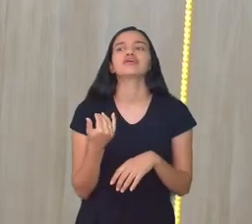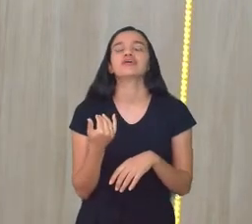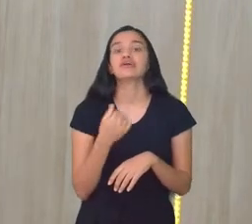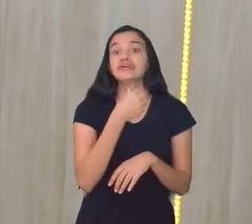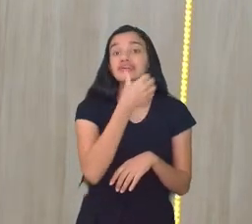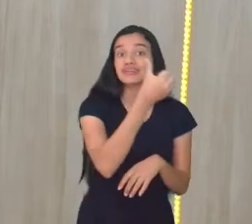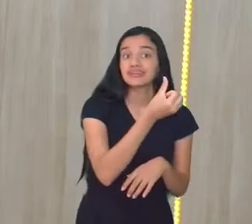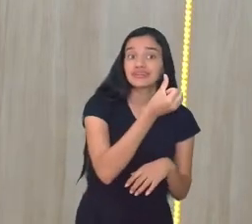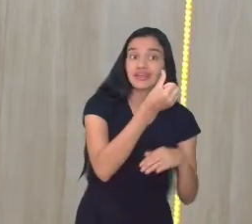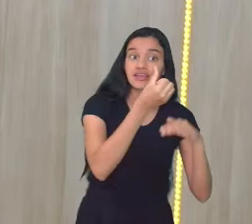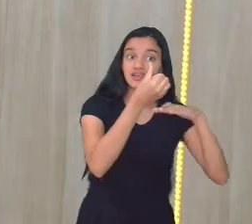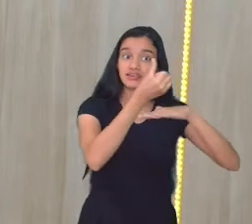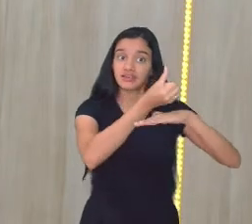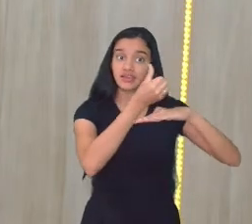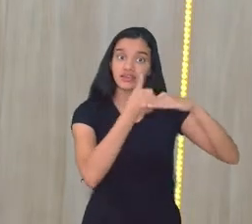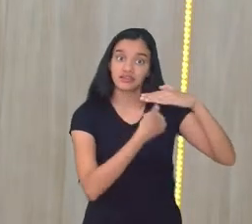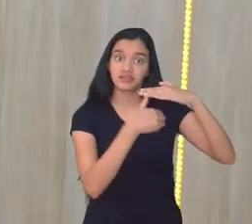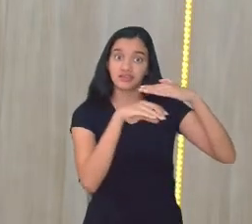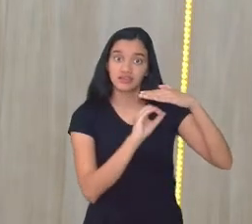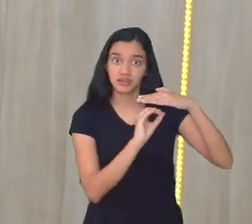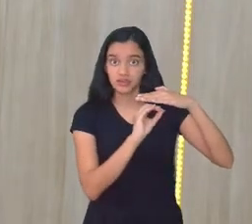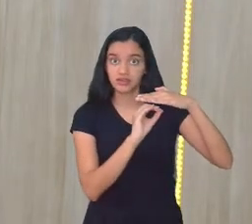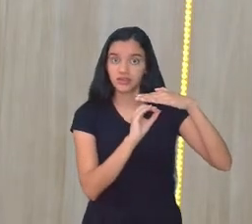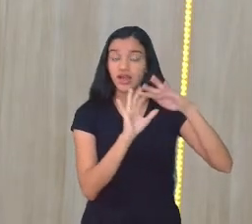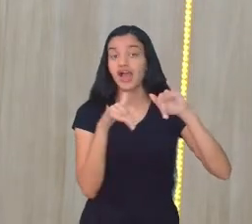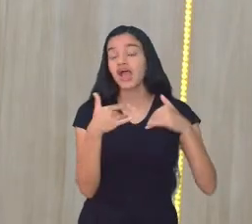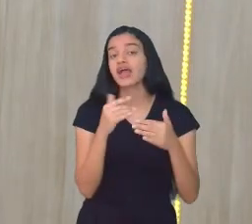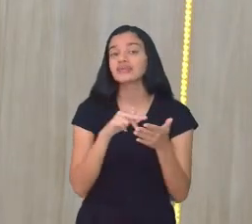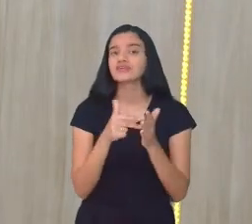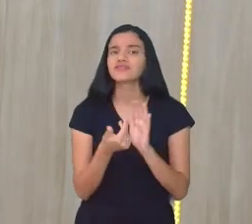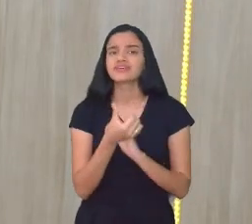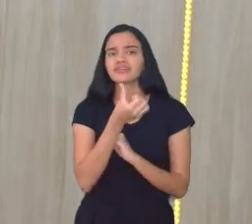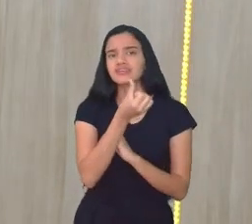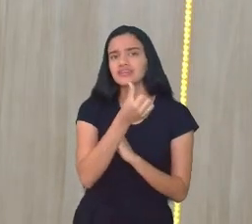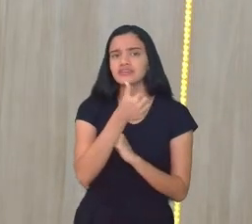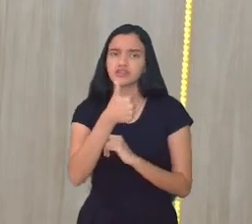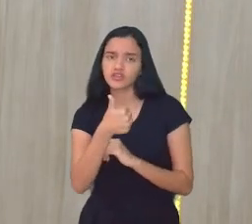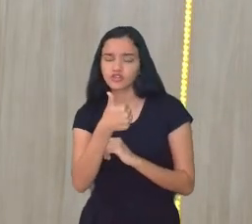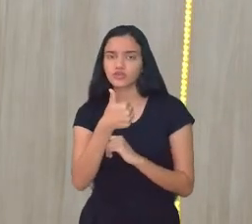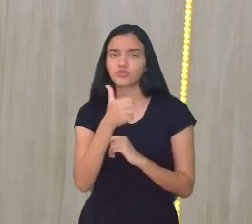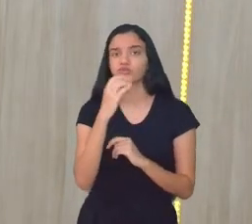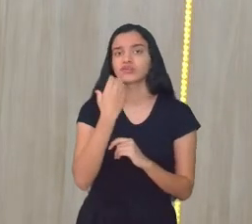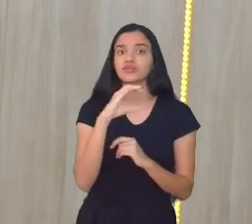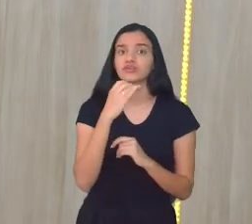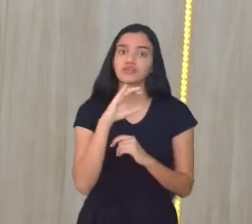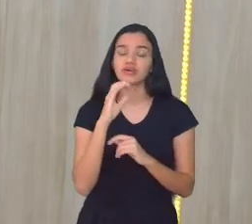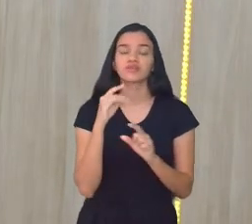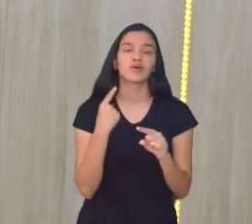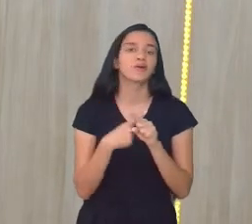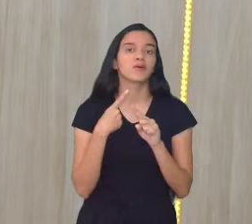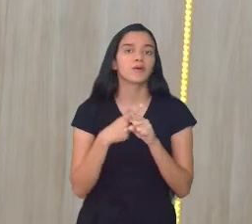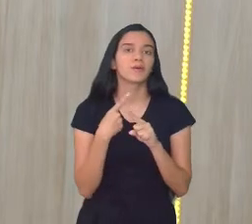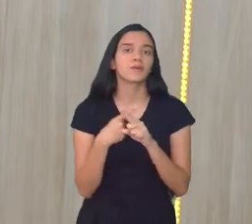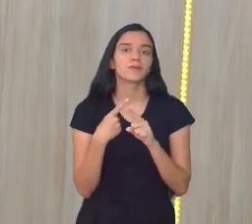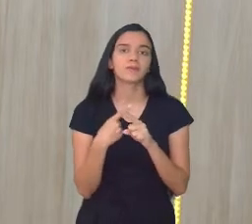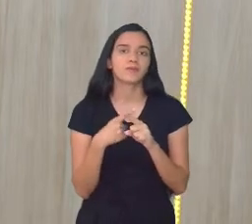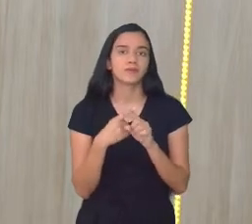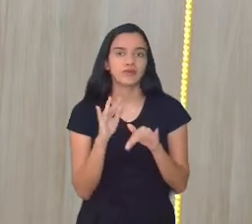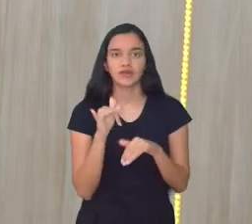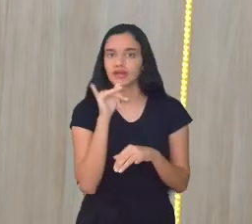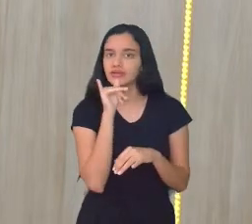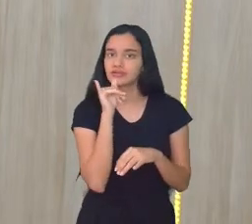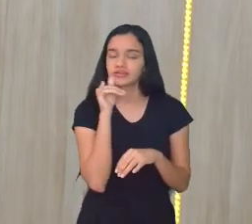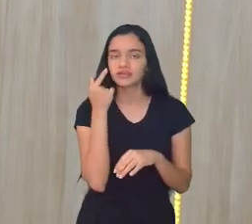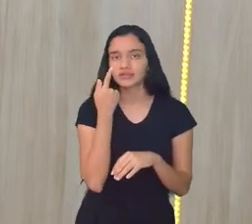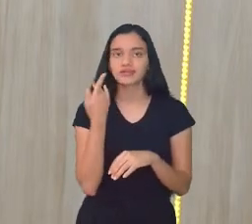os seis décimos, eu chamo de 61 centavos? Porque foi convencionado que eu posso pegar